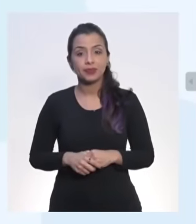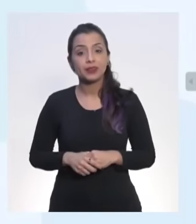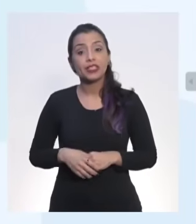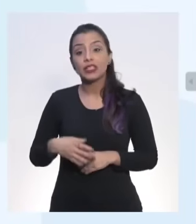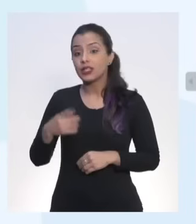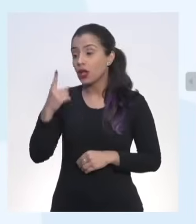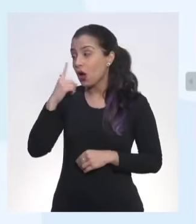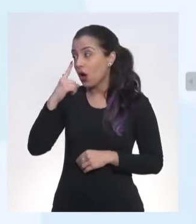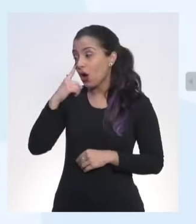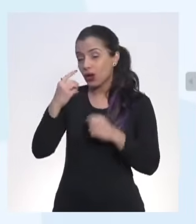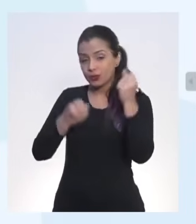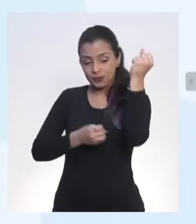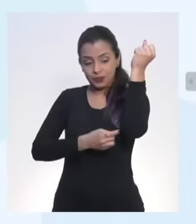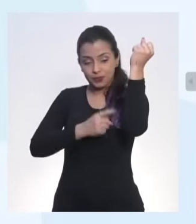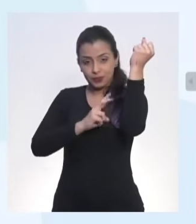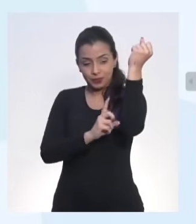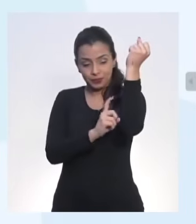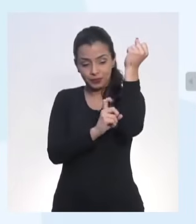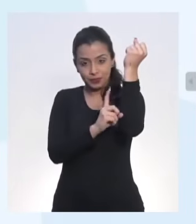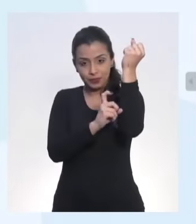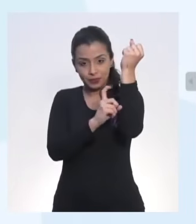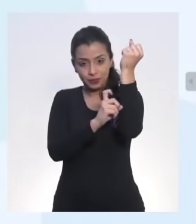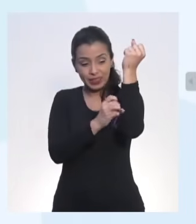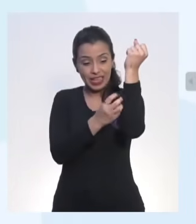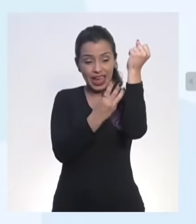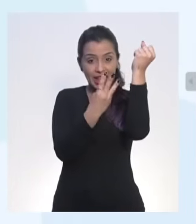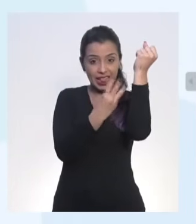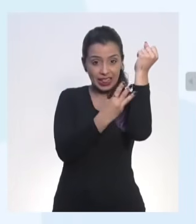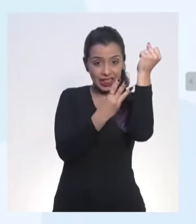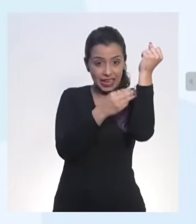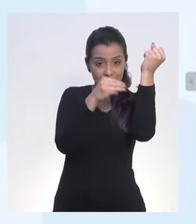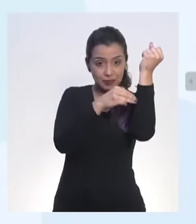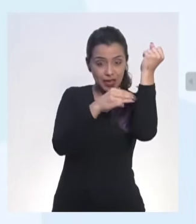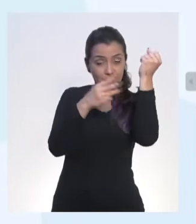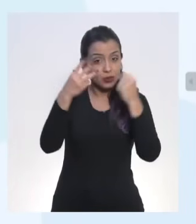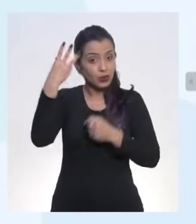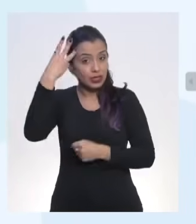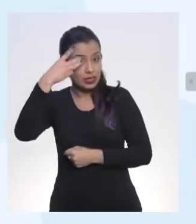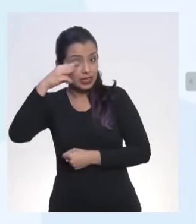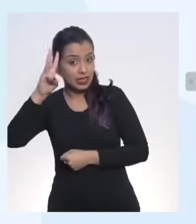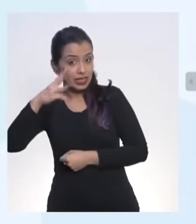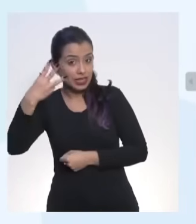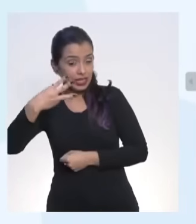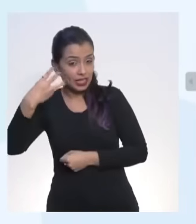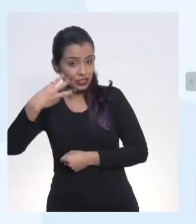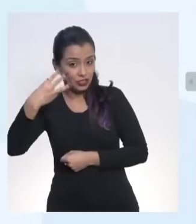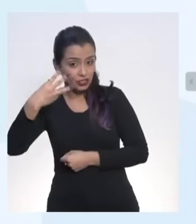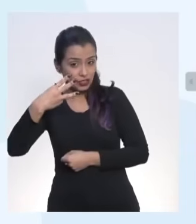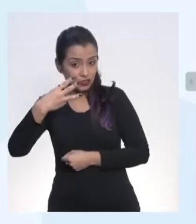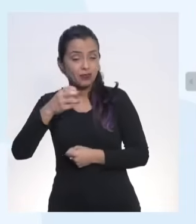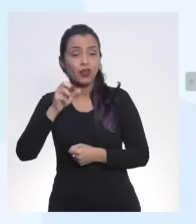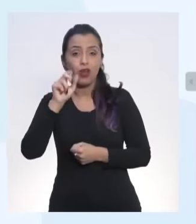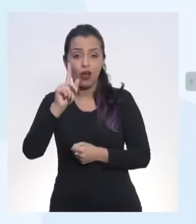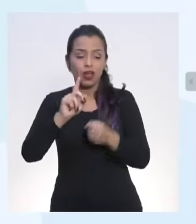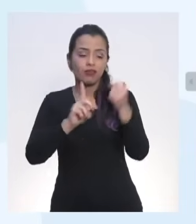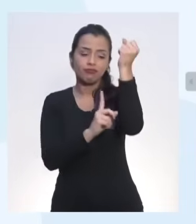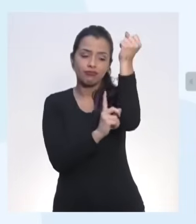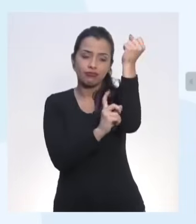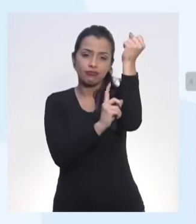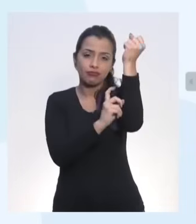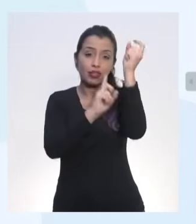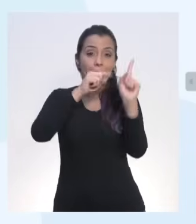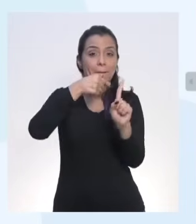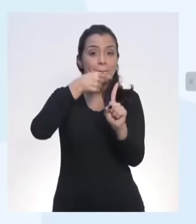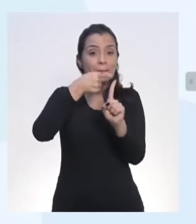3. Beleza, então 3 dias, 3 metros. Aí eu subo de novo mais 2, né? No caso a minhoca subiu aí mais 2. Então aqui